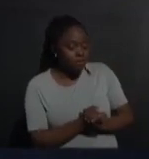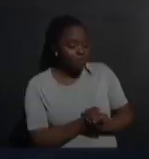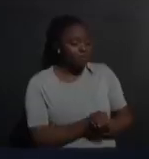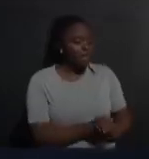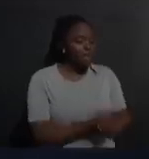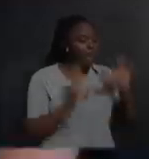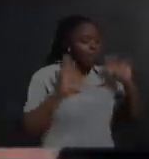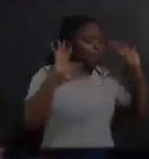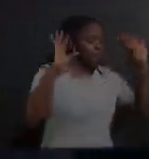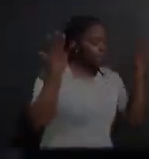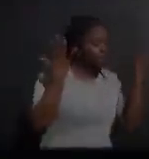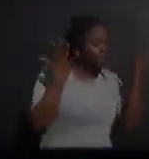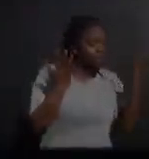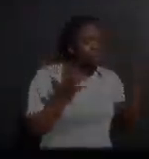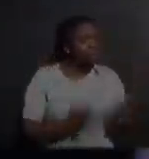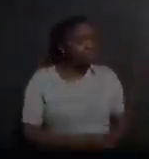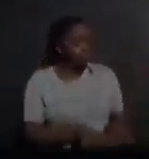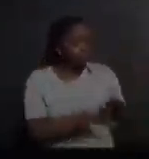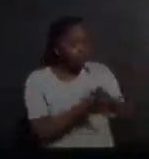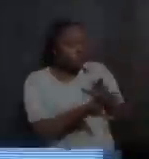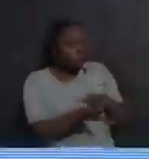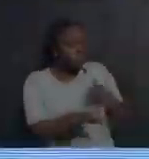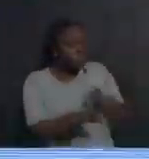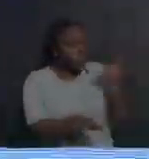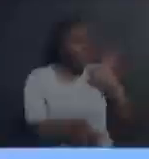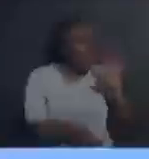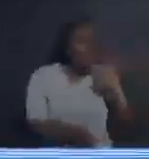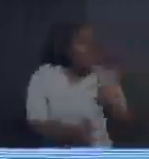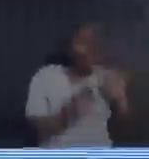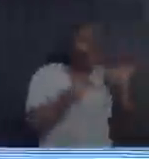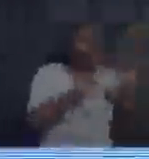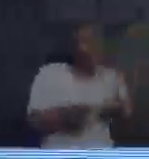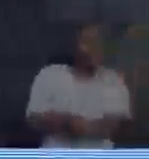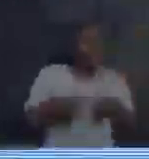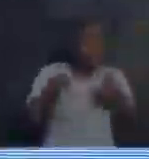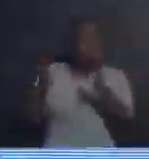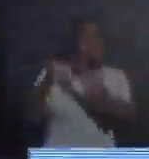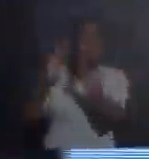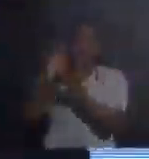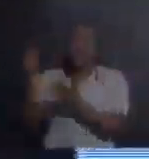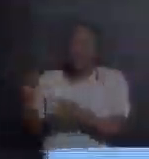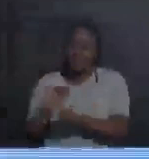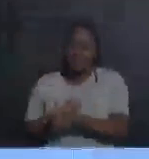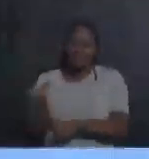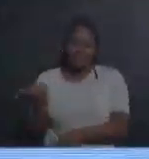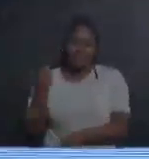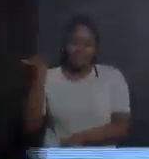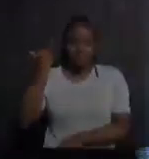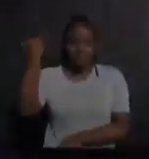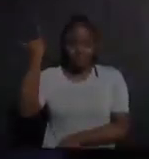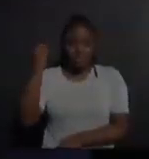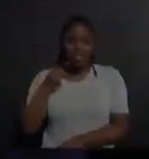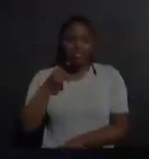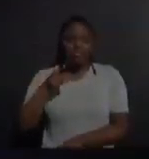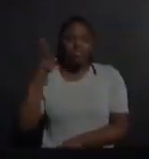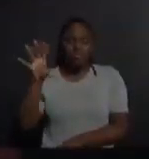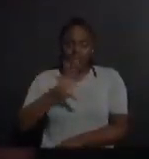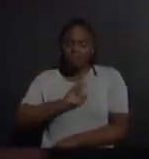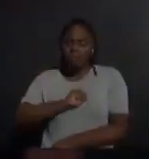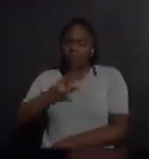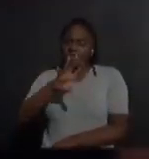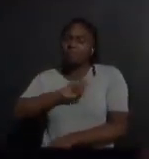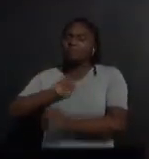a festa é só legal, o tênis é só legal, mas ele não. Avivamento é você se perder de amor por